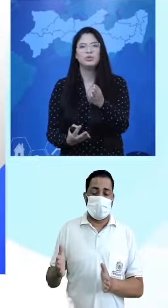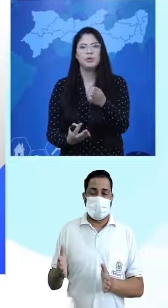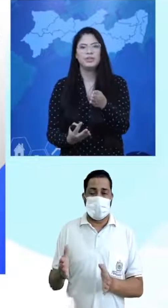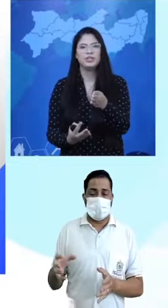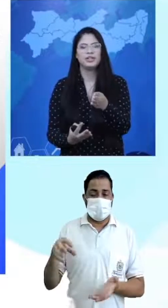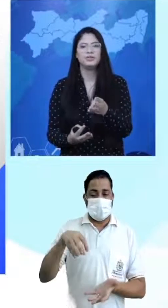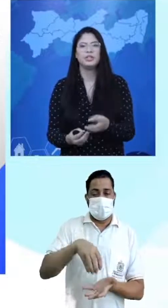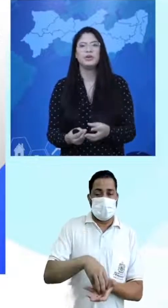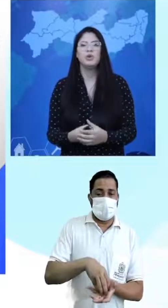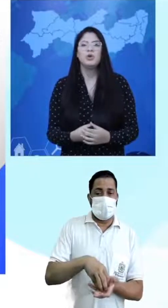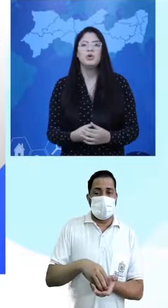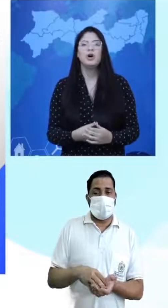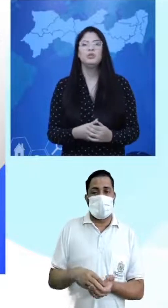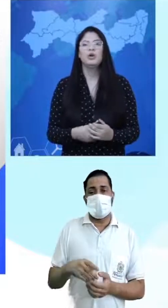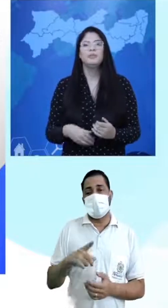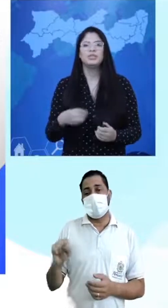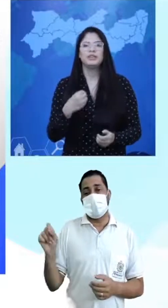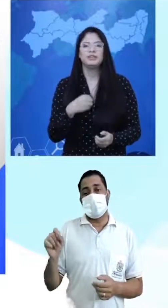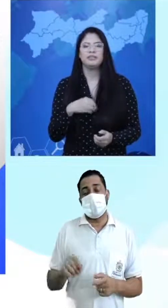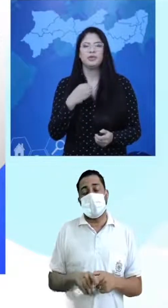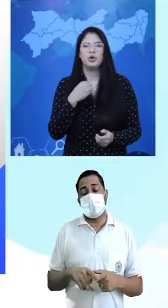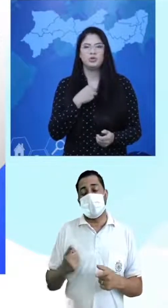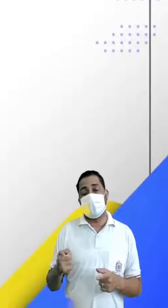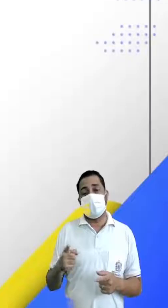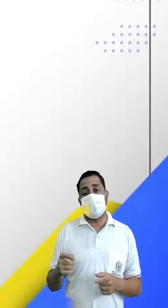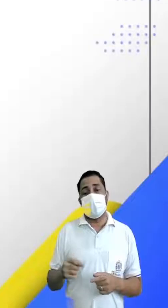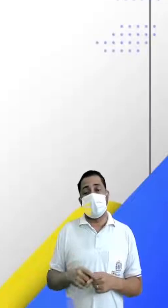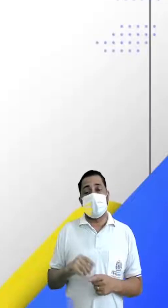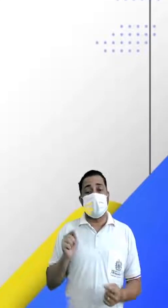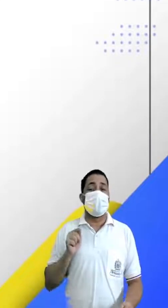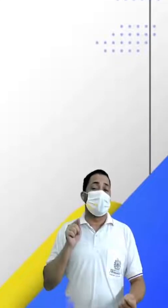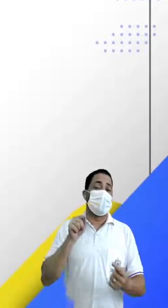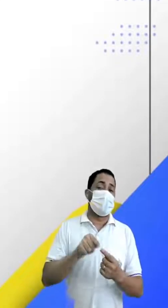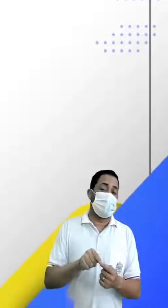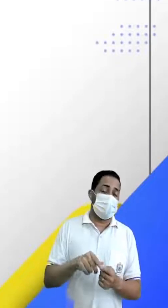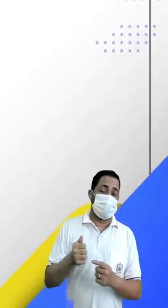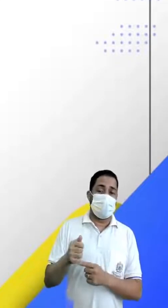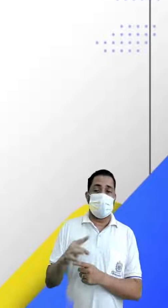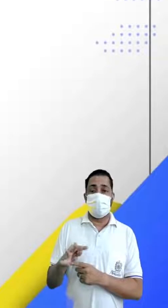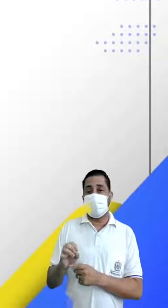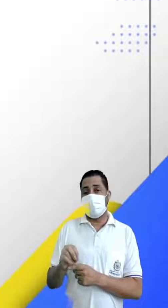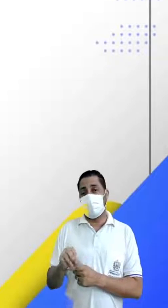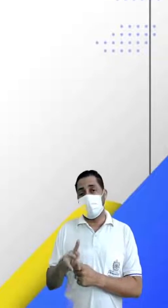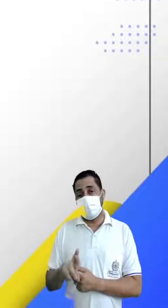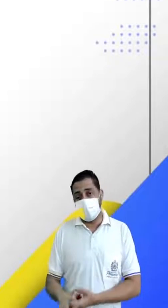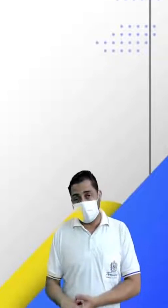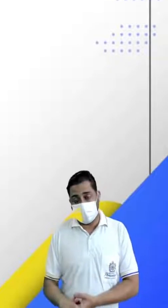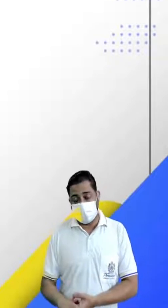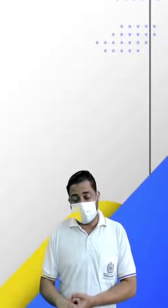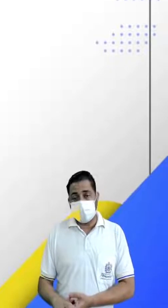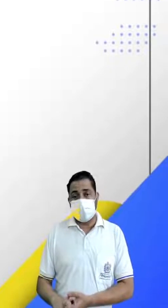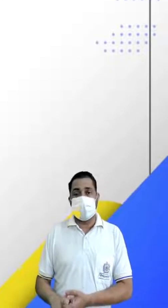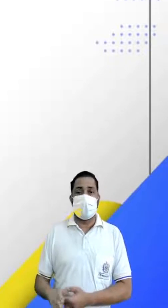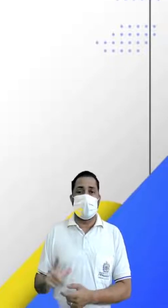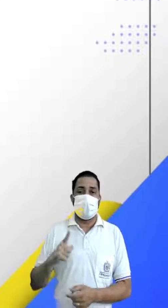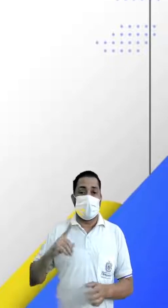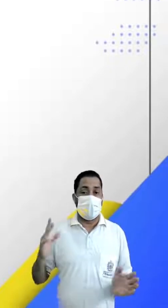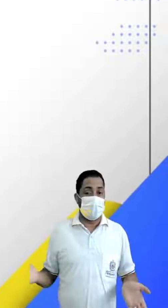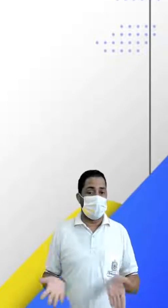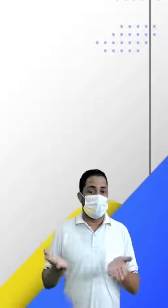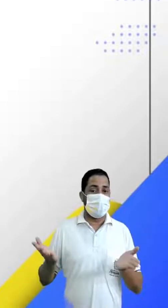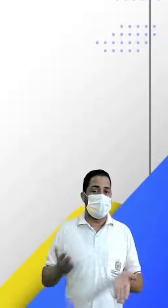central do objeto. Então, quando o objetivo do autor for dar ênfase àquela